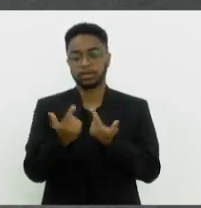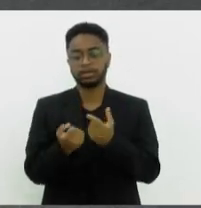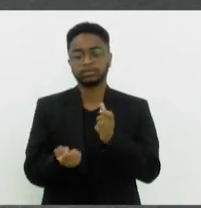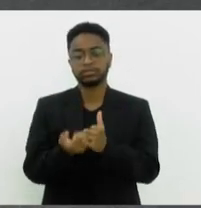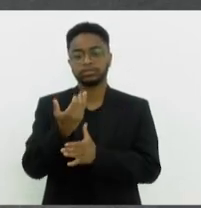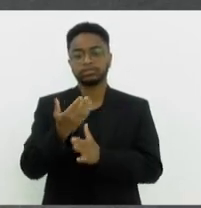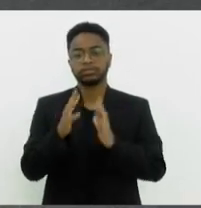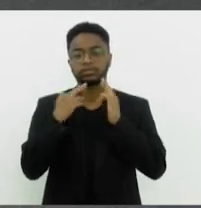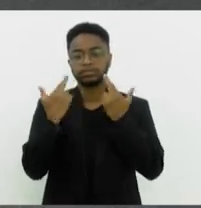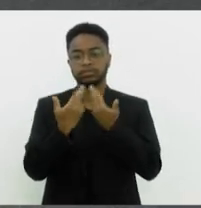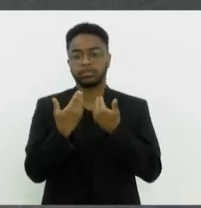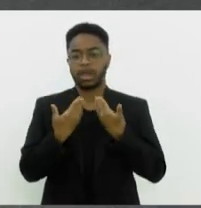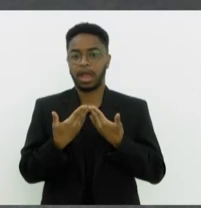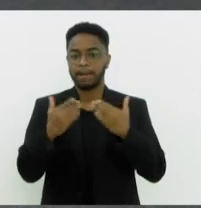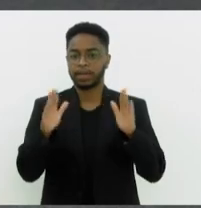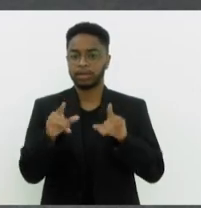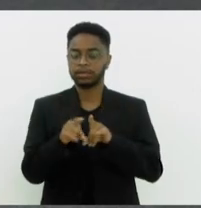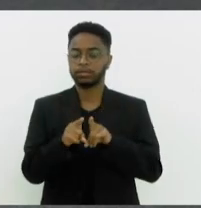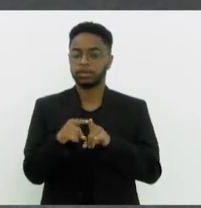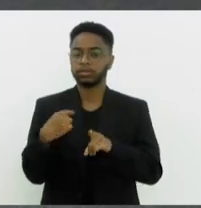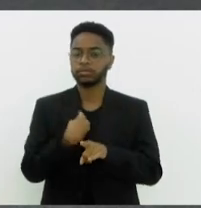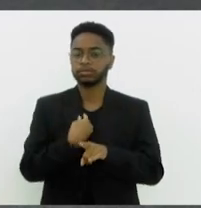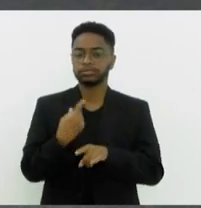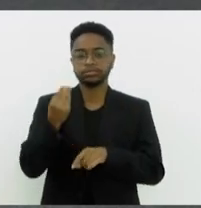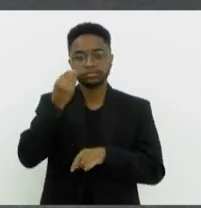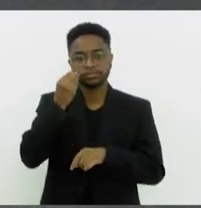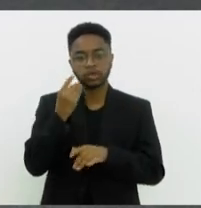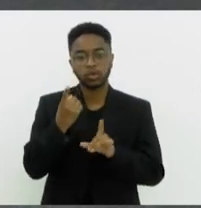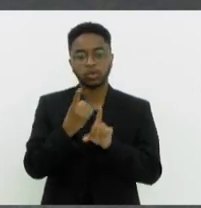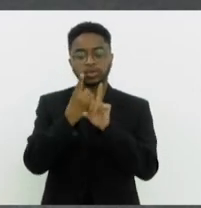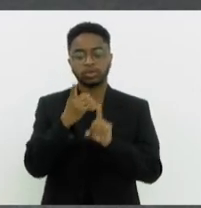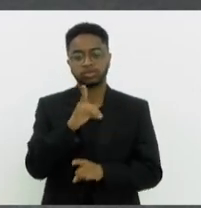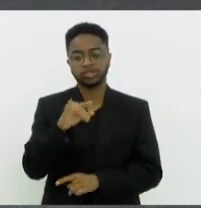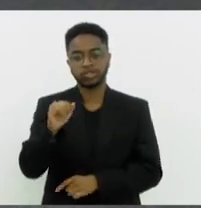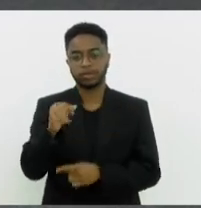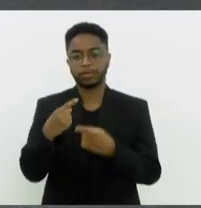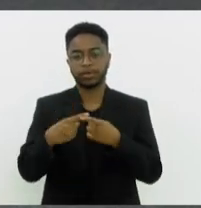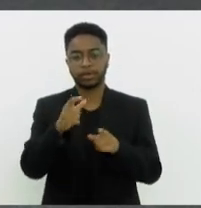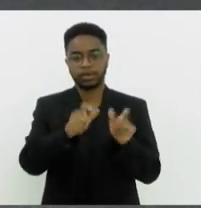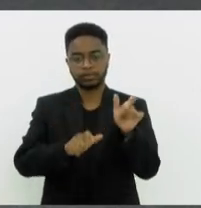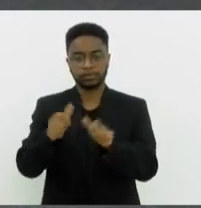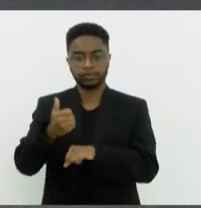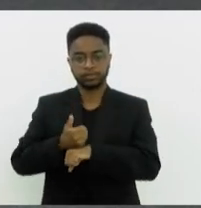audiência pública. A gente está buscando uma data, porque esses profissionais